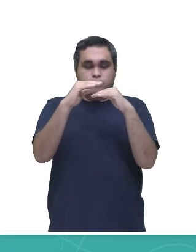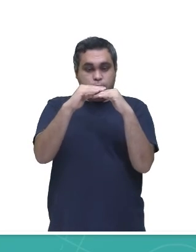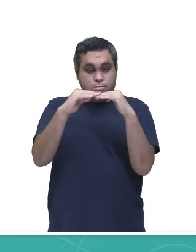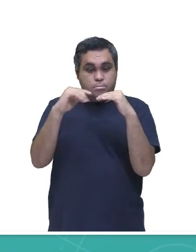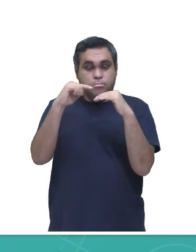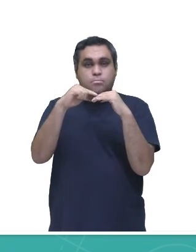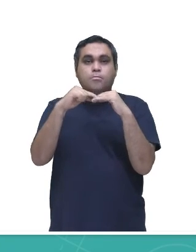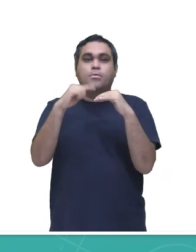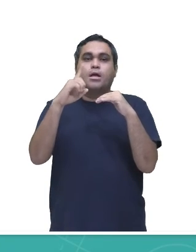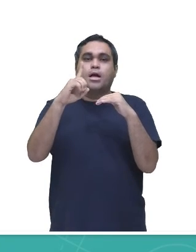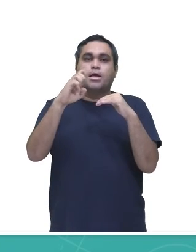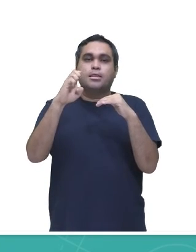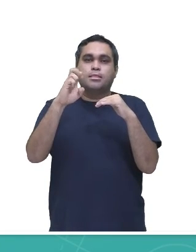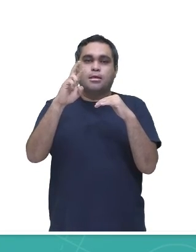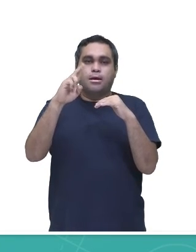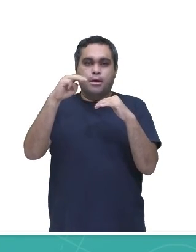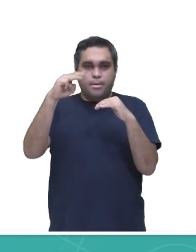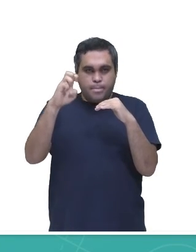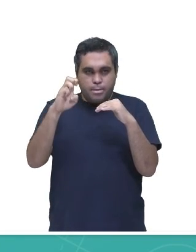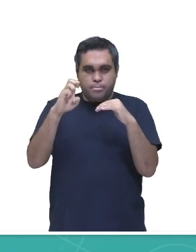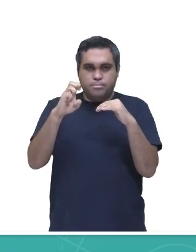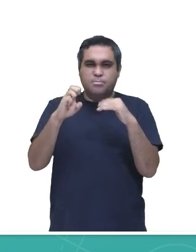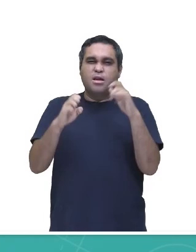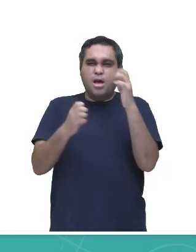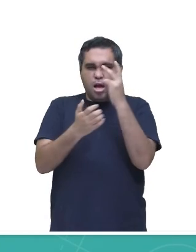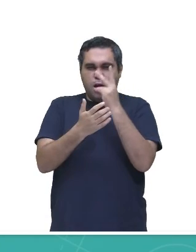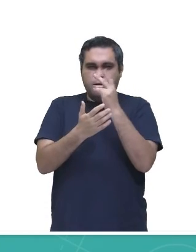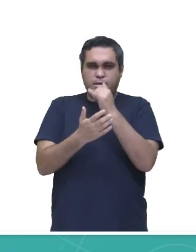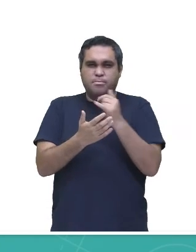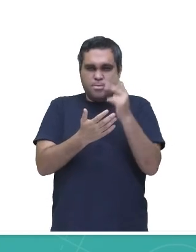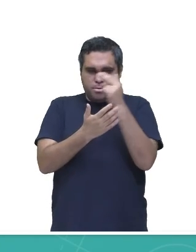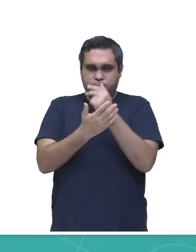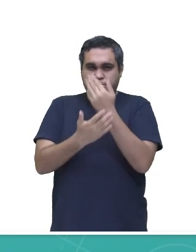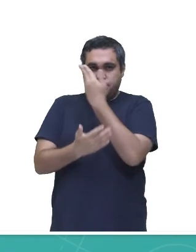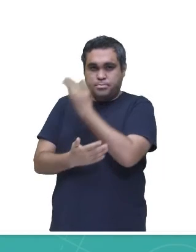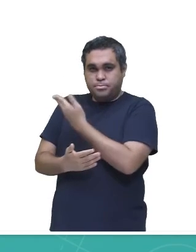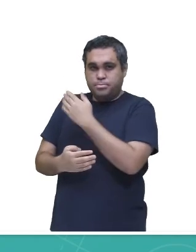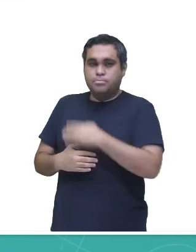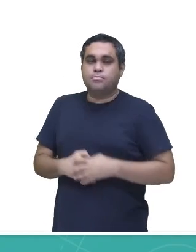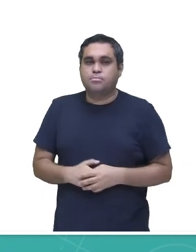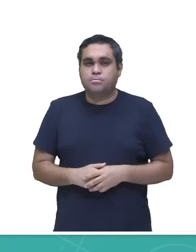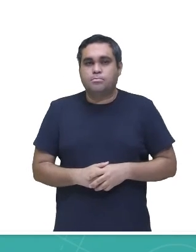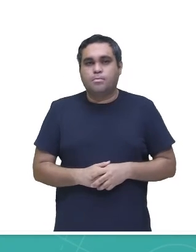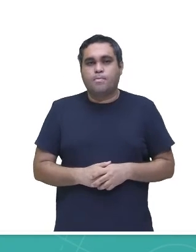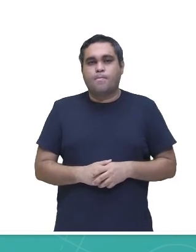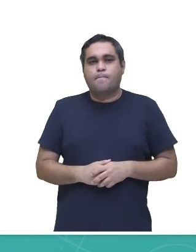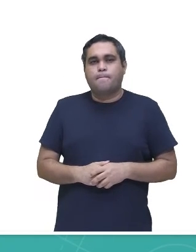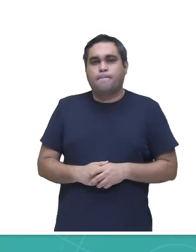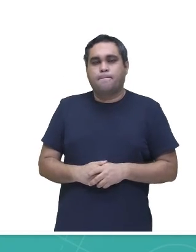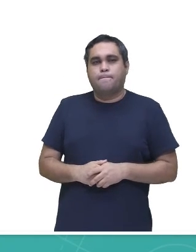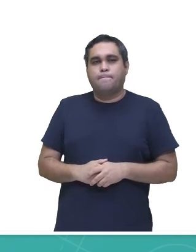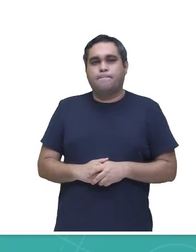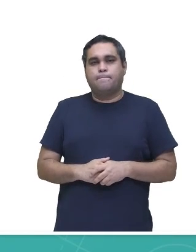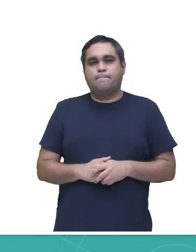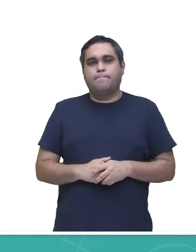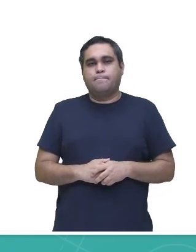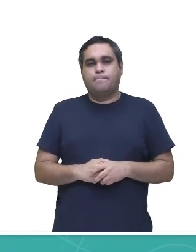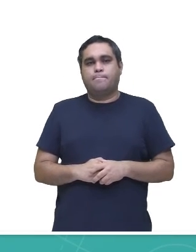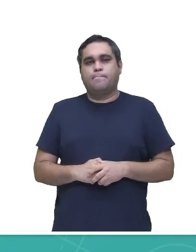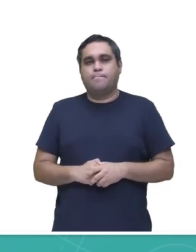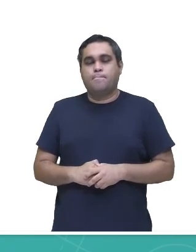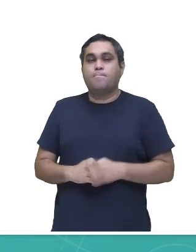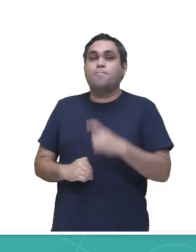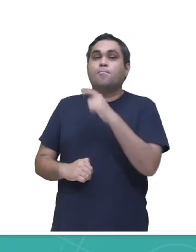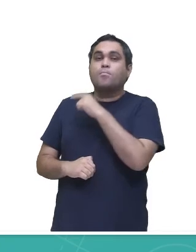uma representação, onde você tem aqui uma parte mais externa, que era formada pelas camadas de